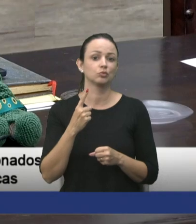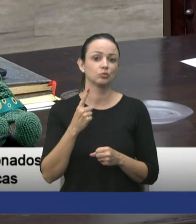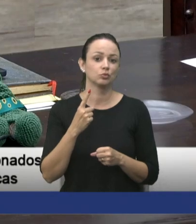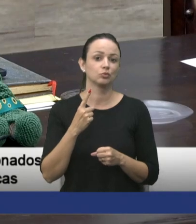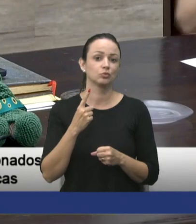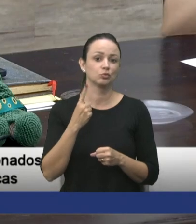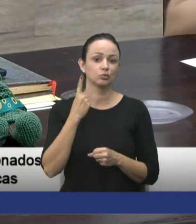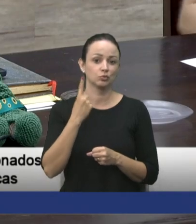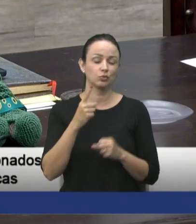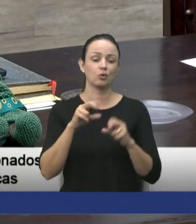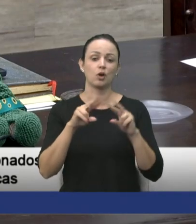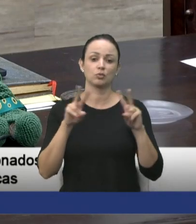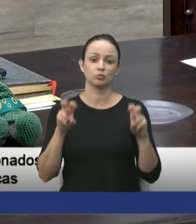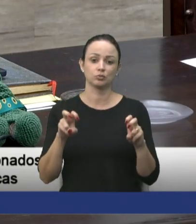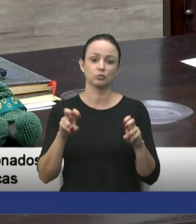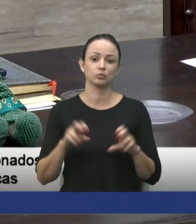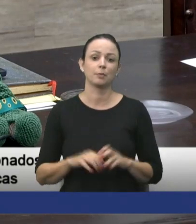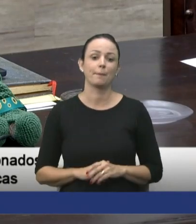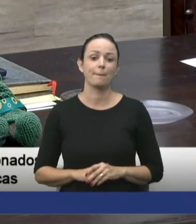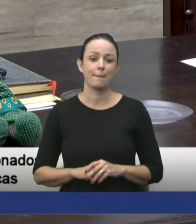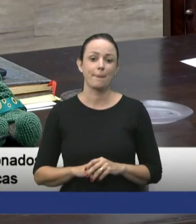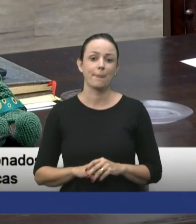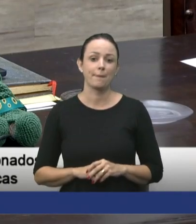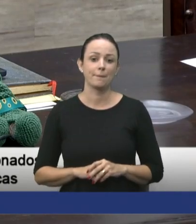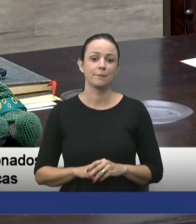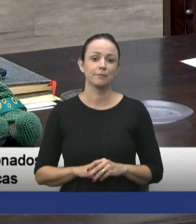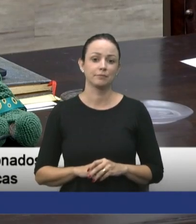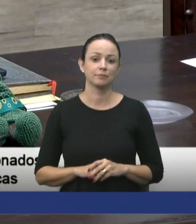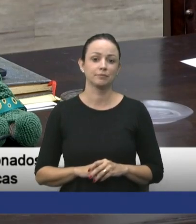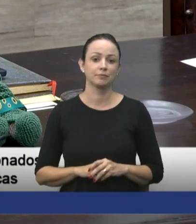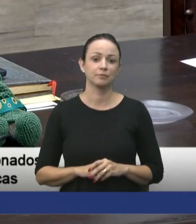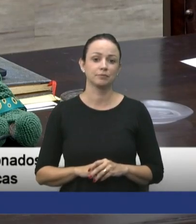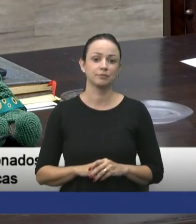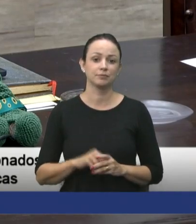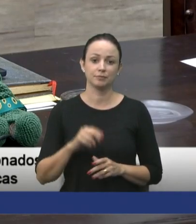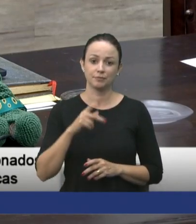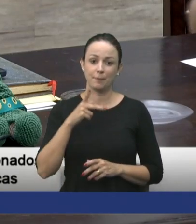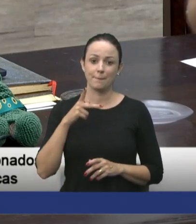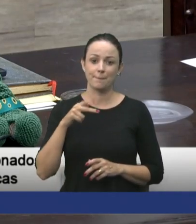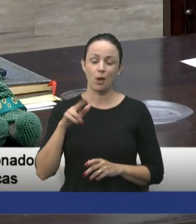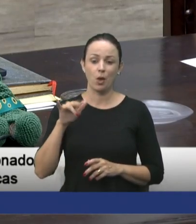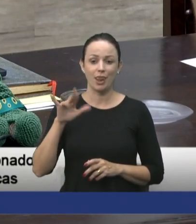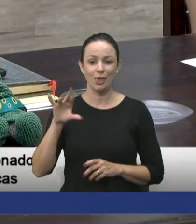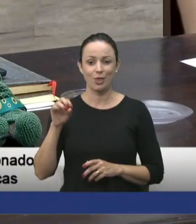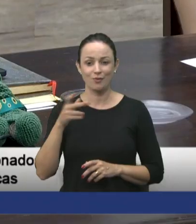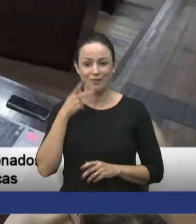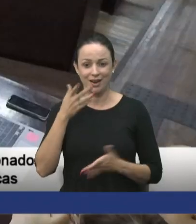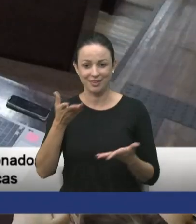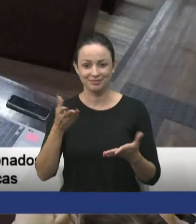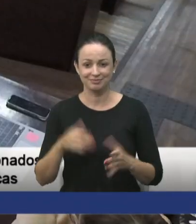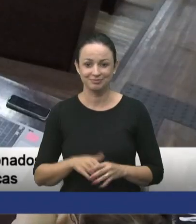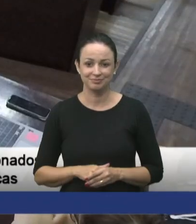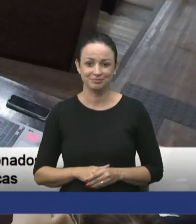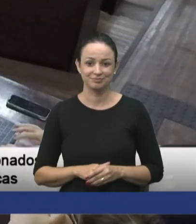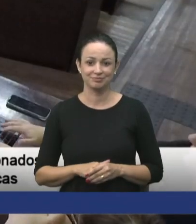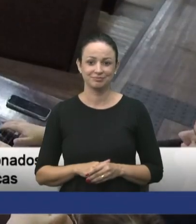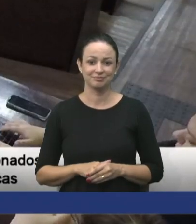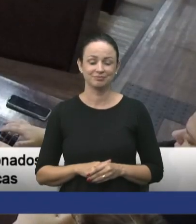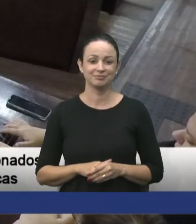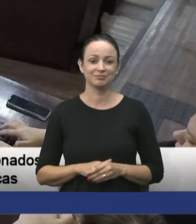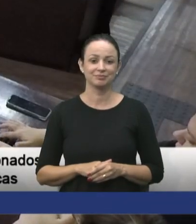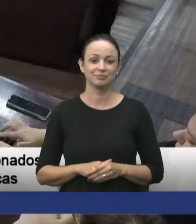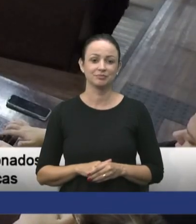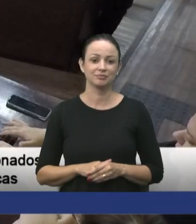um assunto, né? A validade do laudo. Vamos, Paulinho, falar um pouquinho para a gente? Enquanto Paulinho